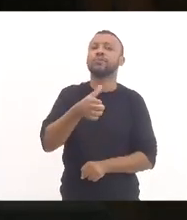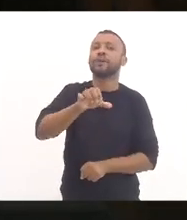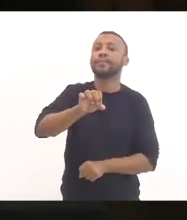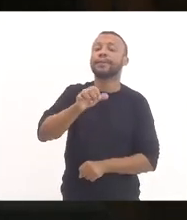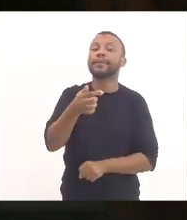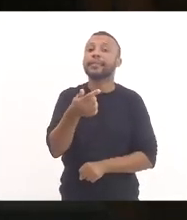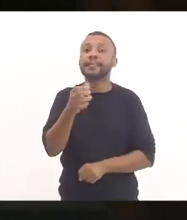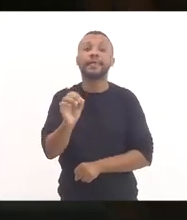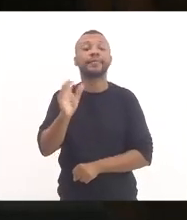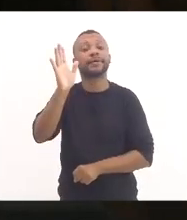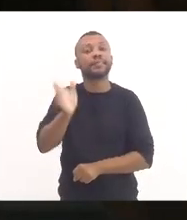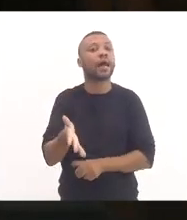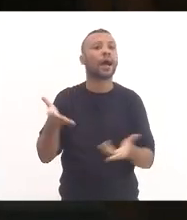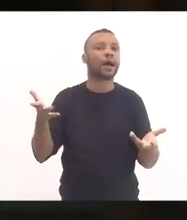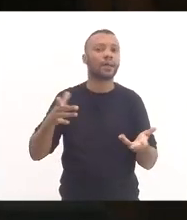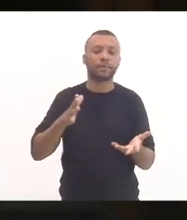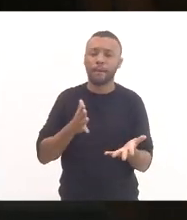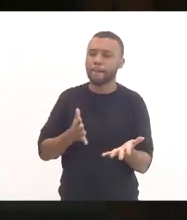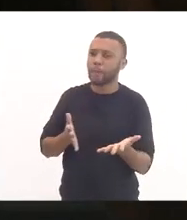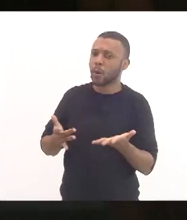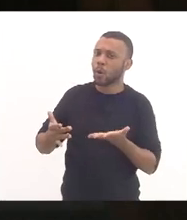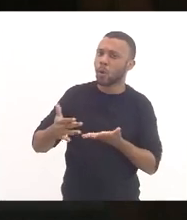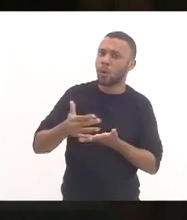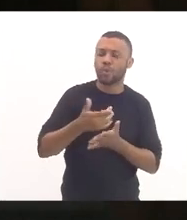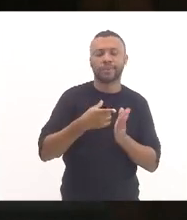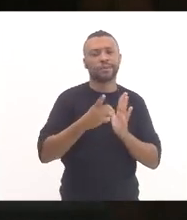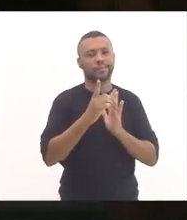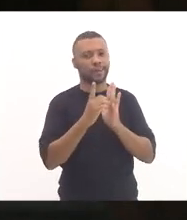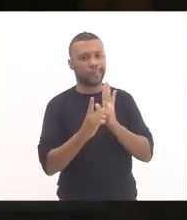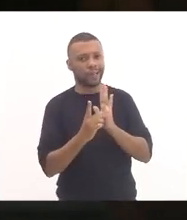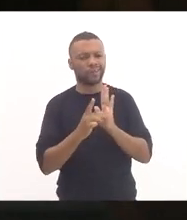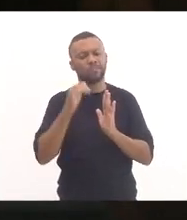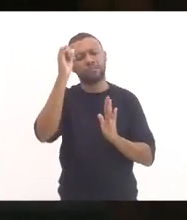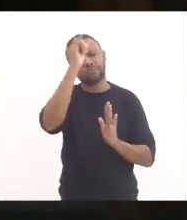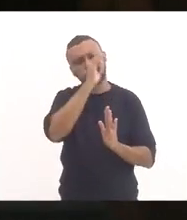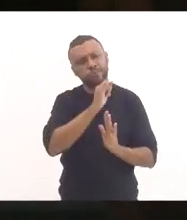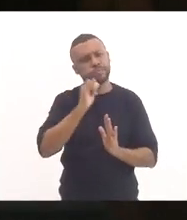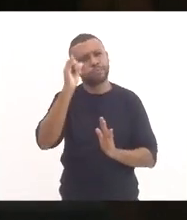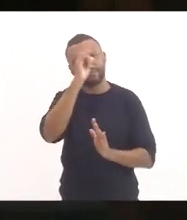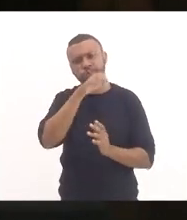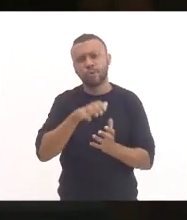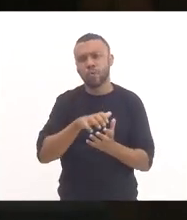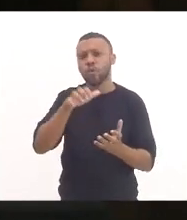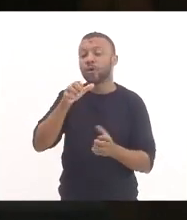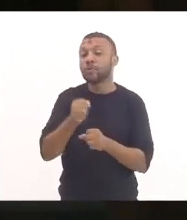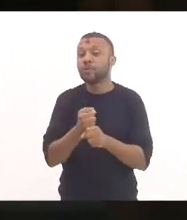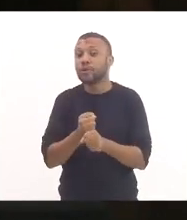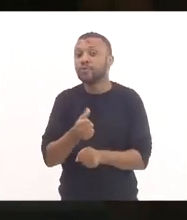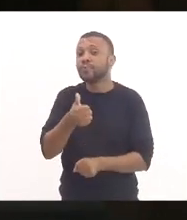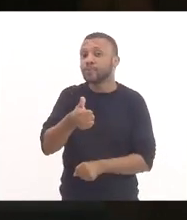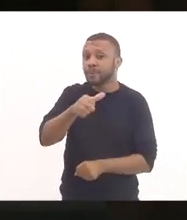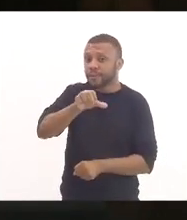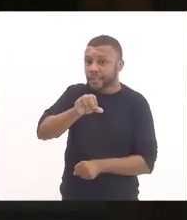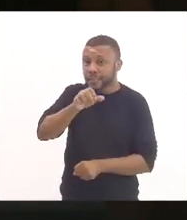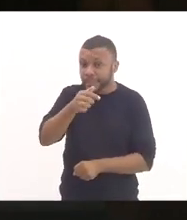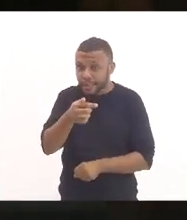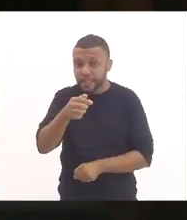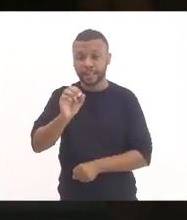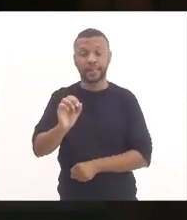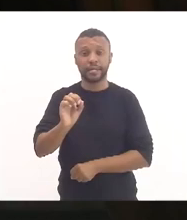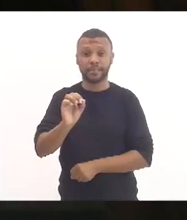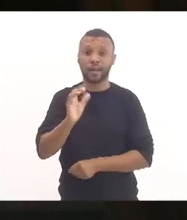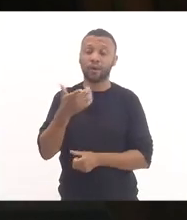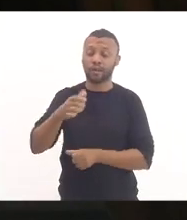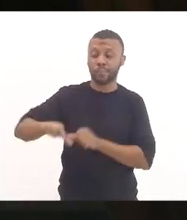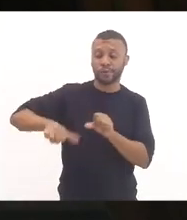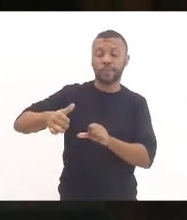Ela Na verdade uma compilação de decreto que vem lá dos anos 70 e que agora passa por uma lei